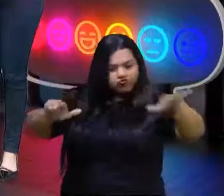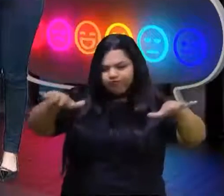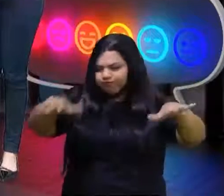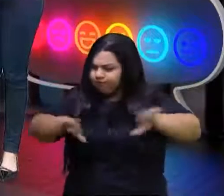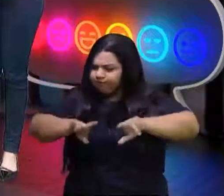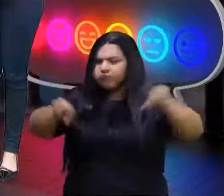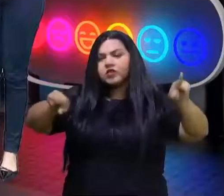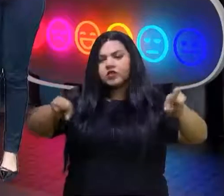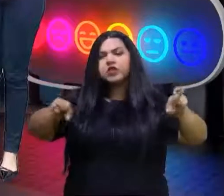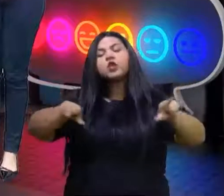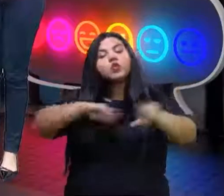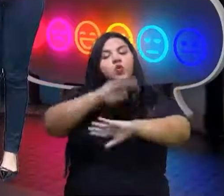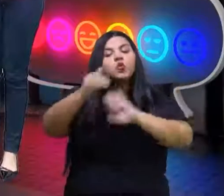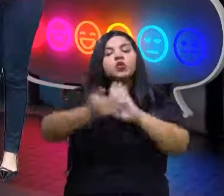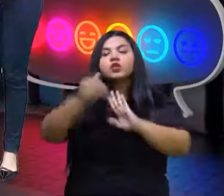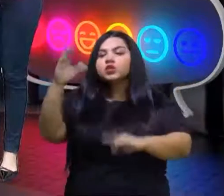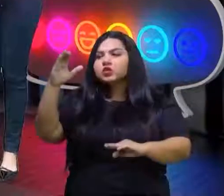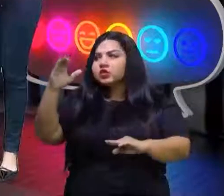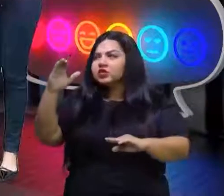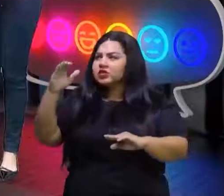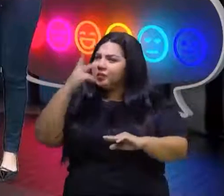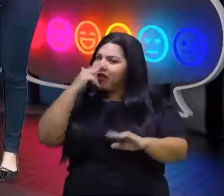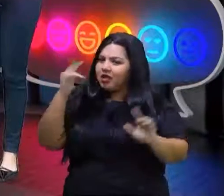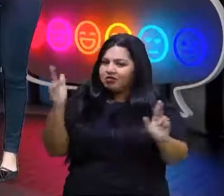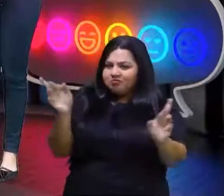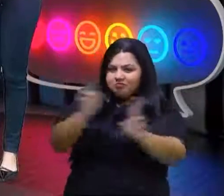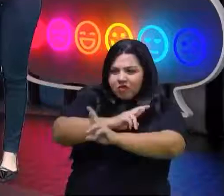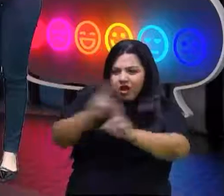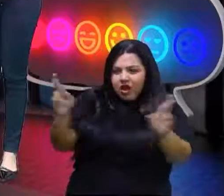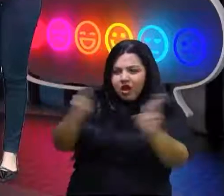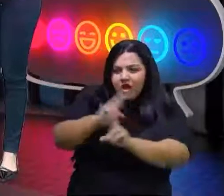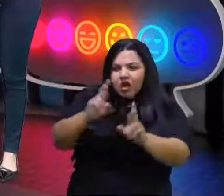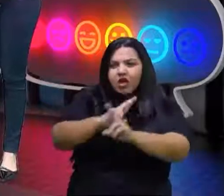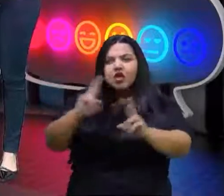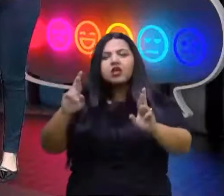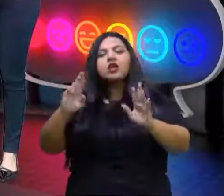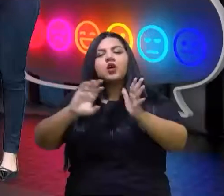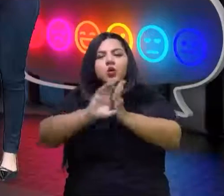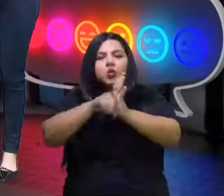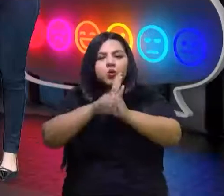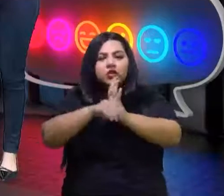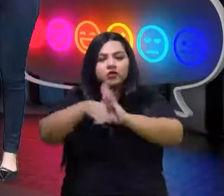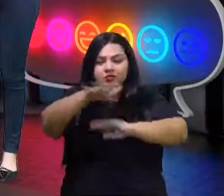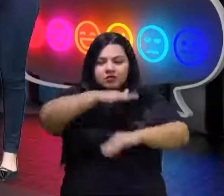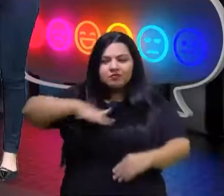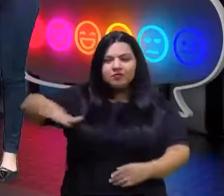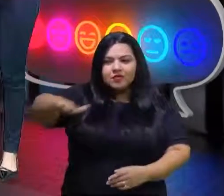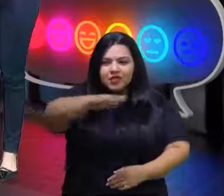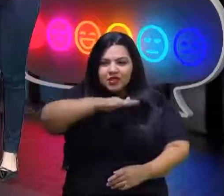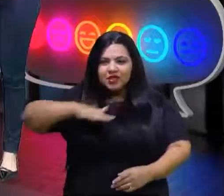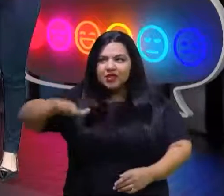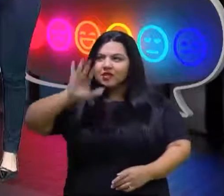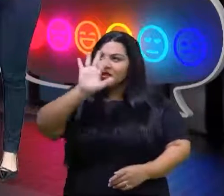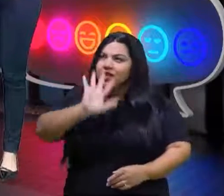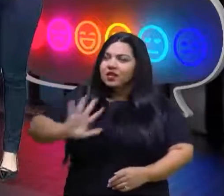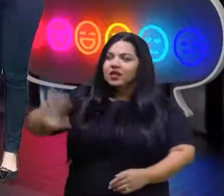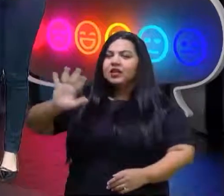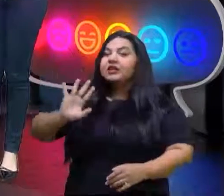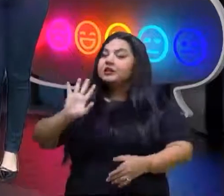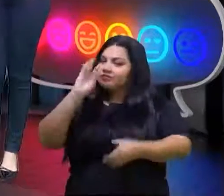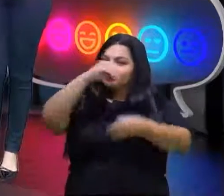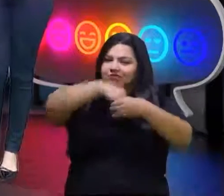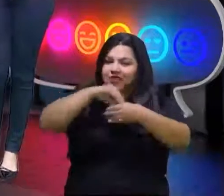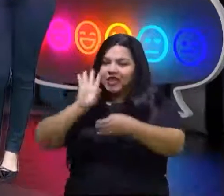as ciências aí, elas com certeza conversam, né, em relação a esse conceito de paisagem. paisagem, tá bom? Claro que cada uma dentro de